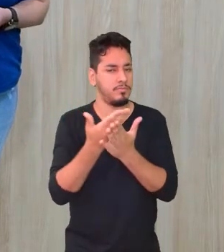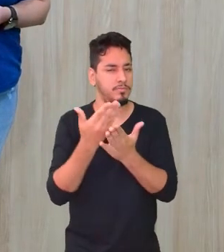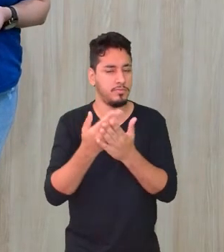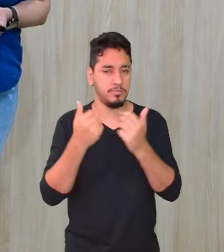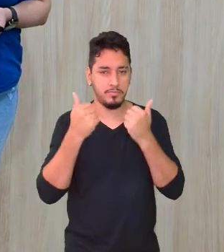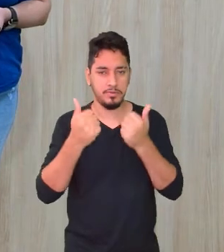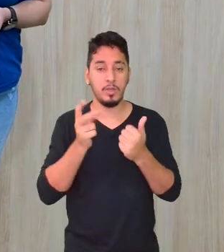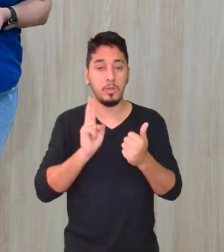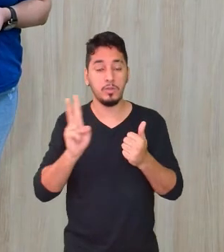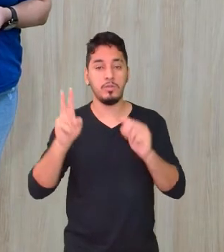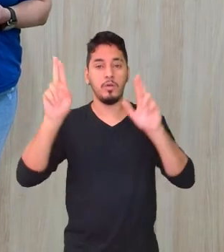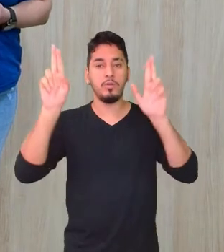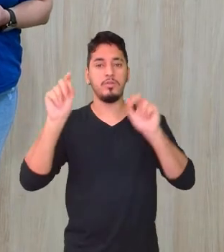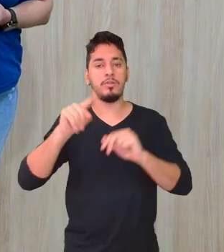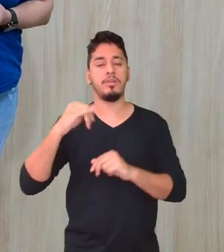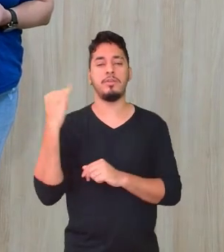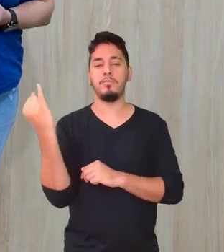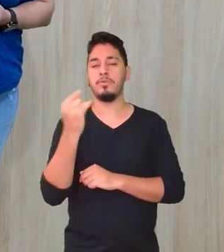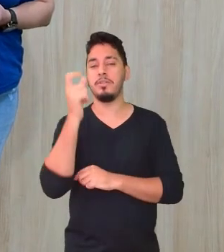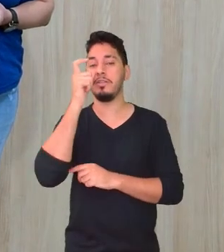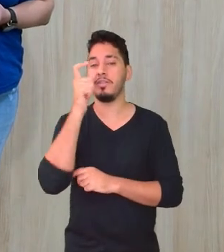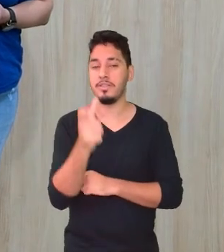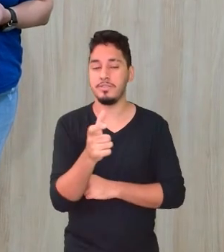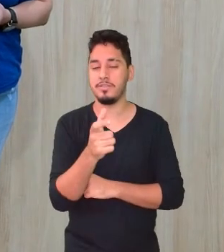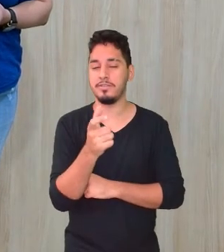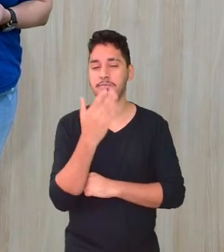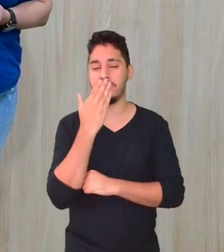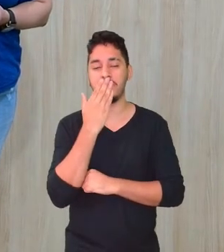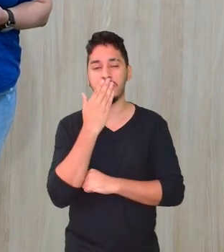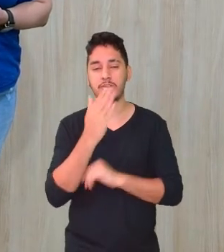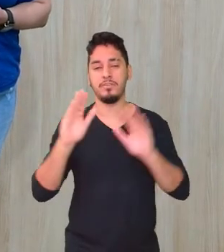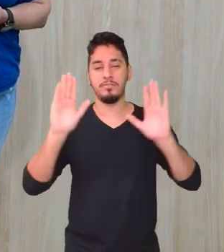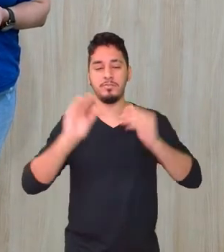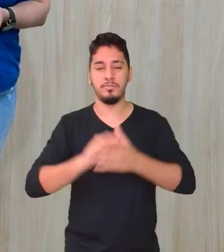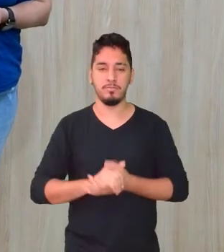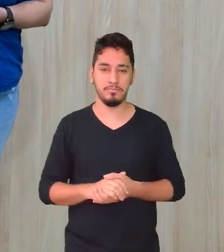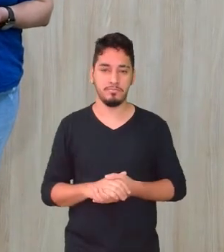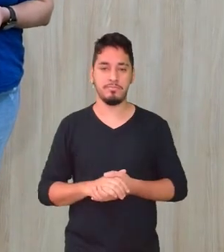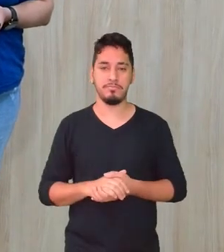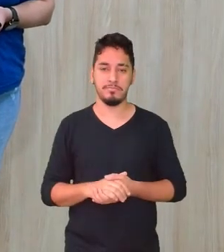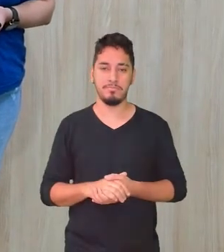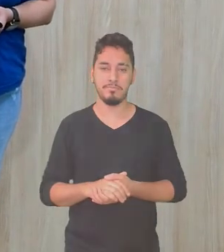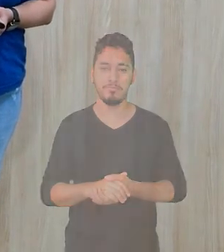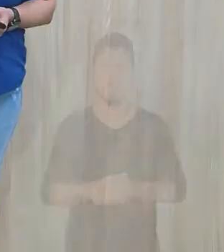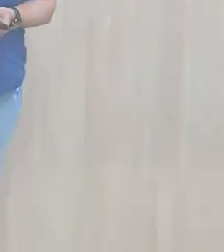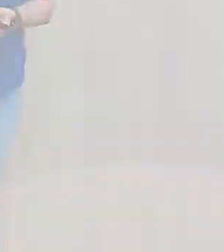aqui esse tema que eu acho super interessante, viu? Um beijo, até a próxima. Tchau, tchau.